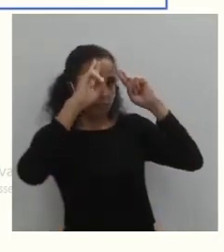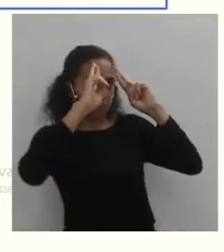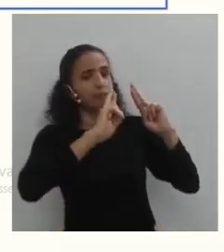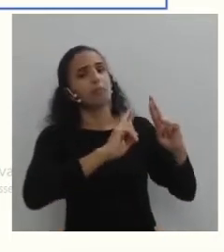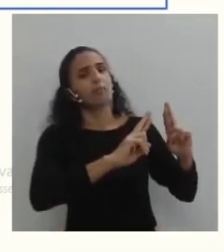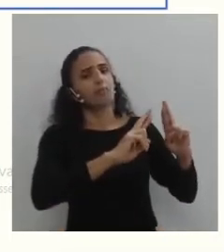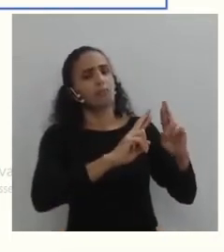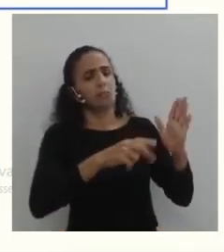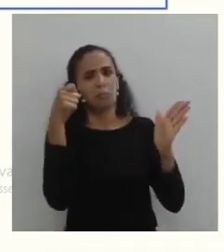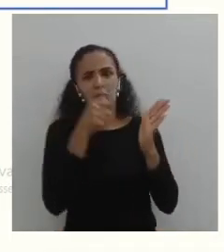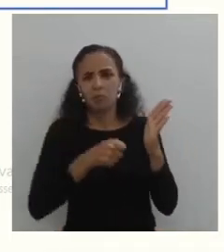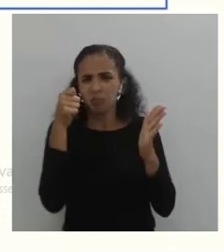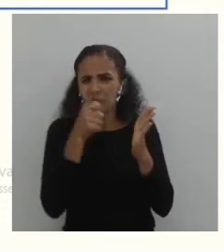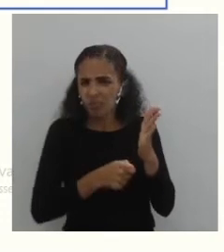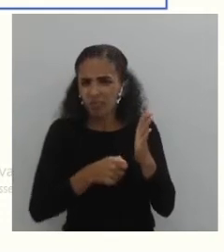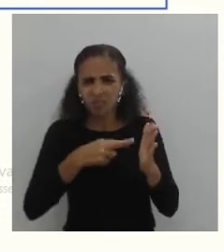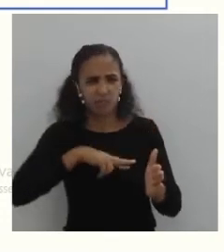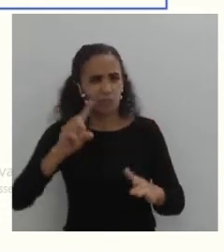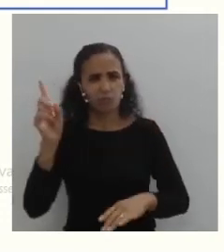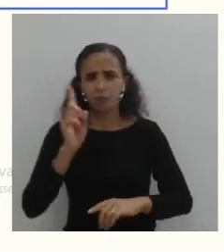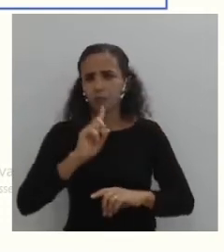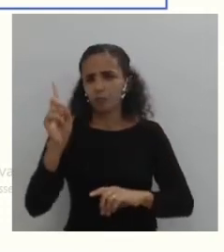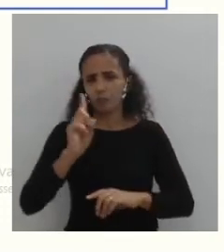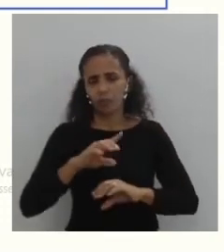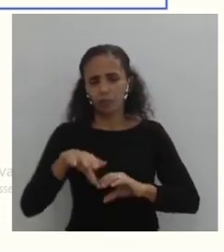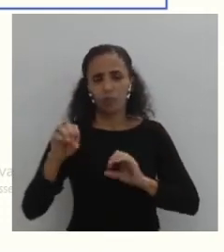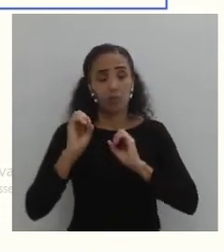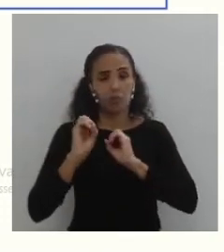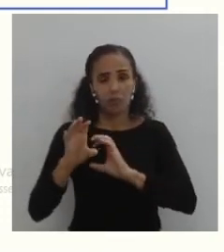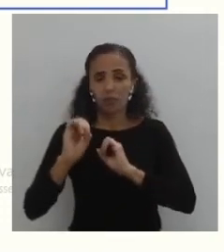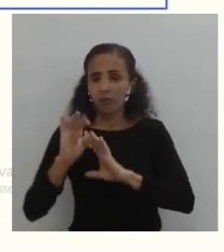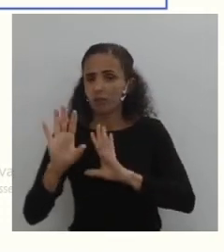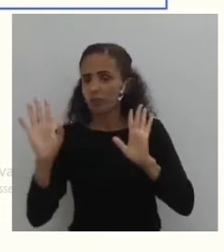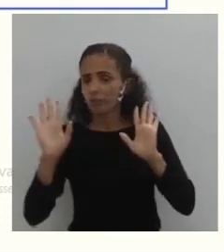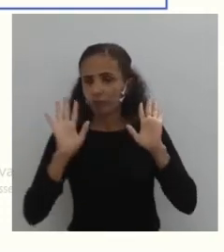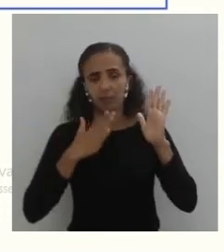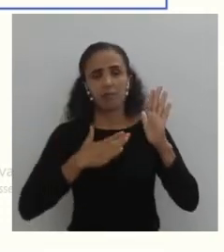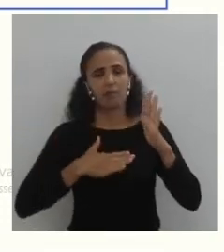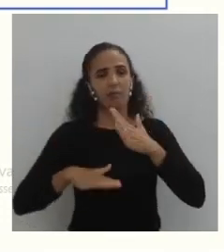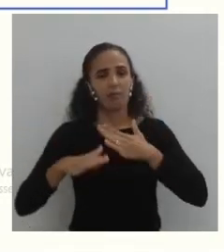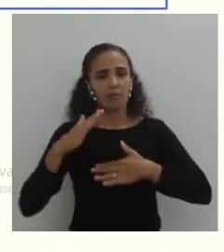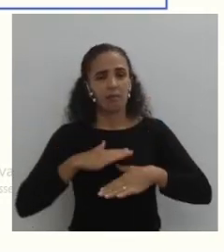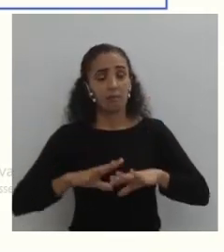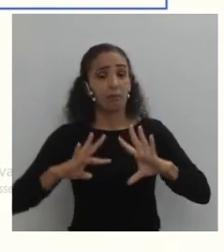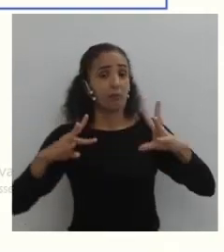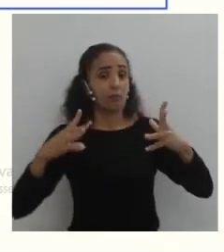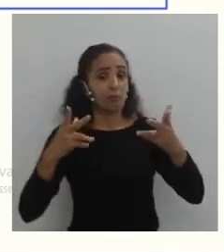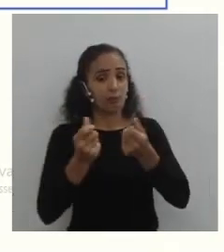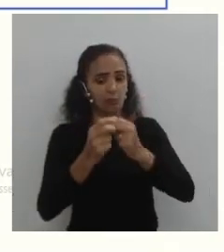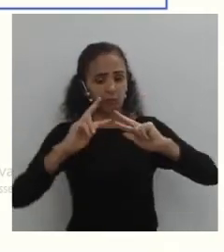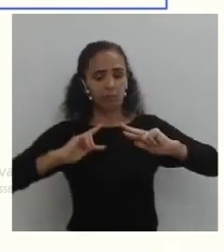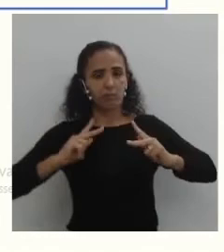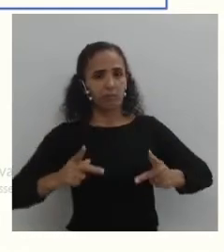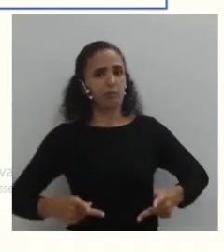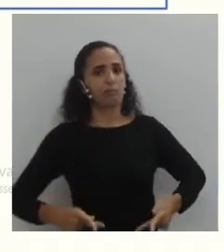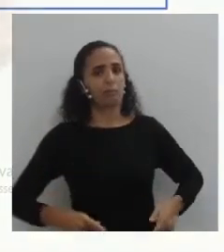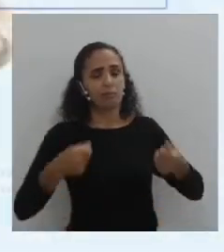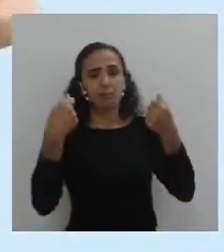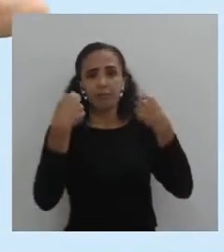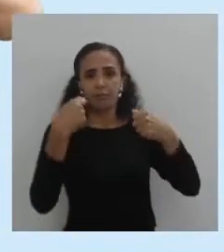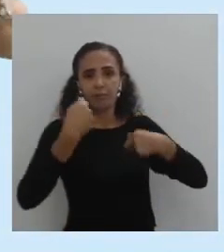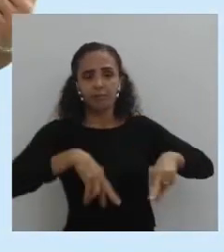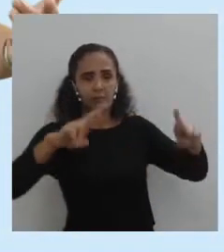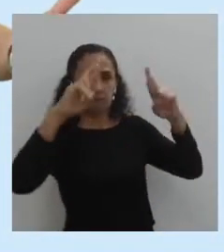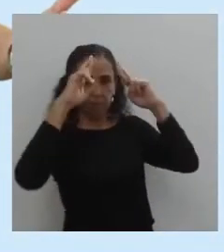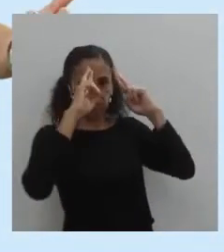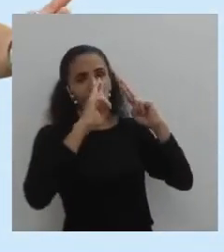pode impor, certo? O ensino religioso deve tratar a todos igualmente, sem fomentar disputas. Então,